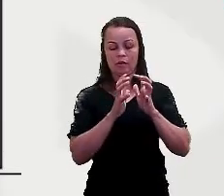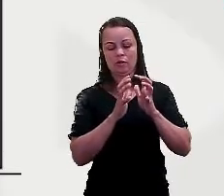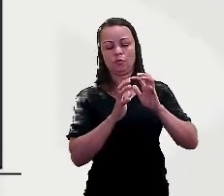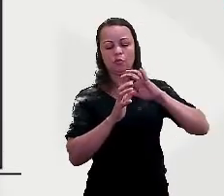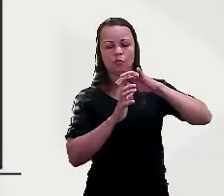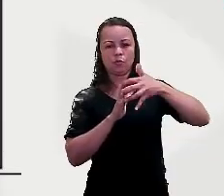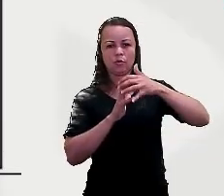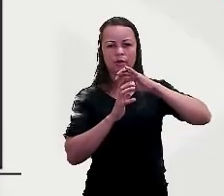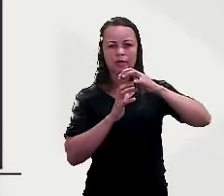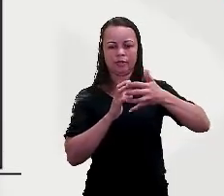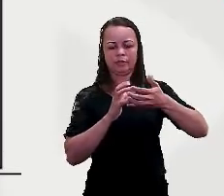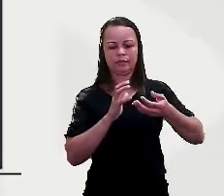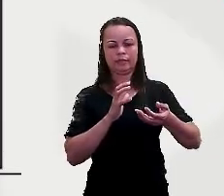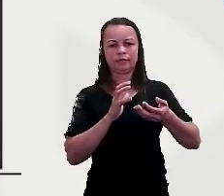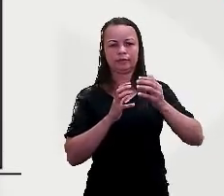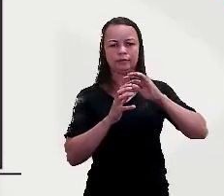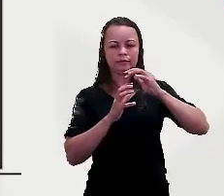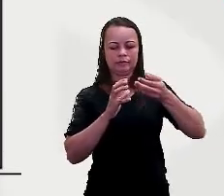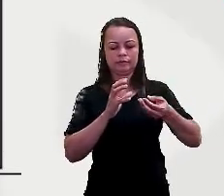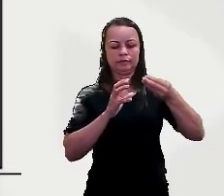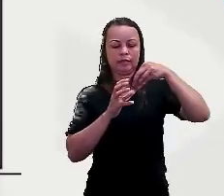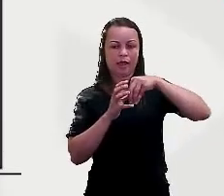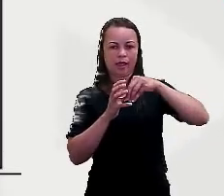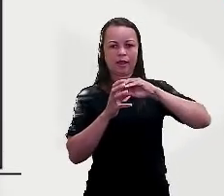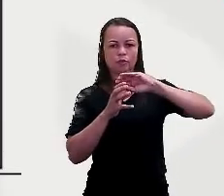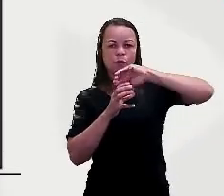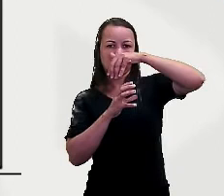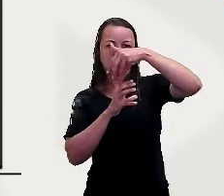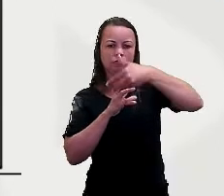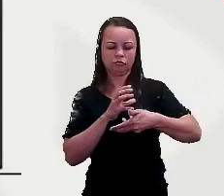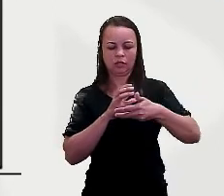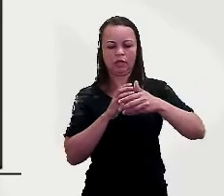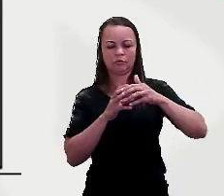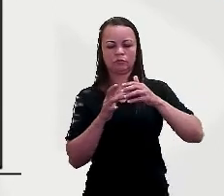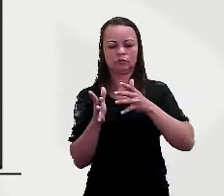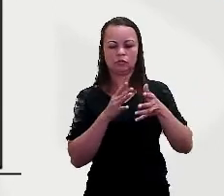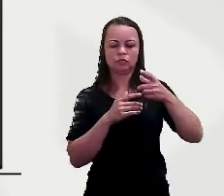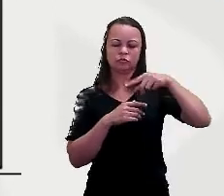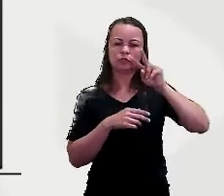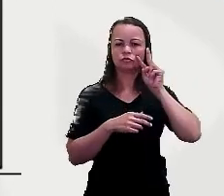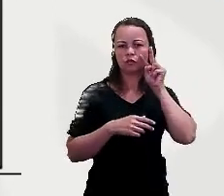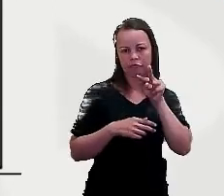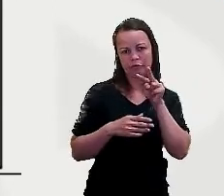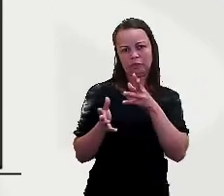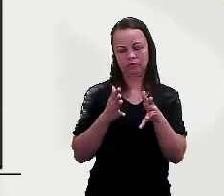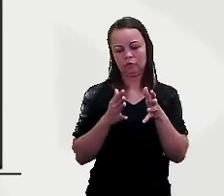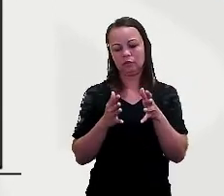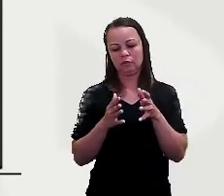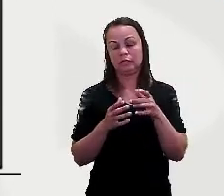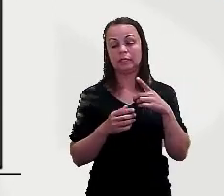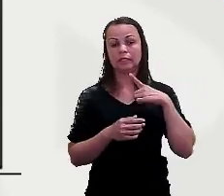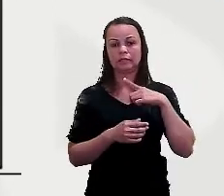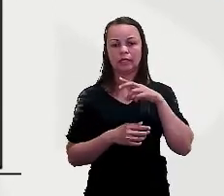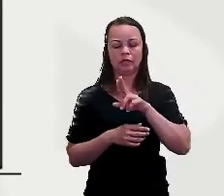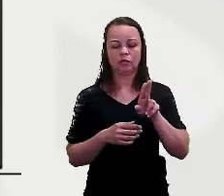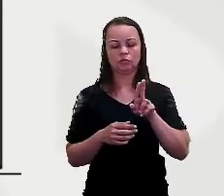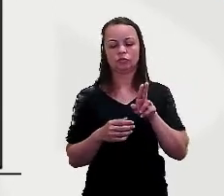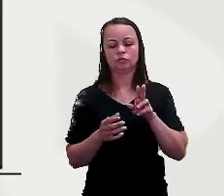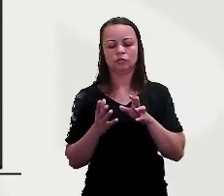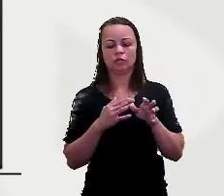interno para onde? Para o meio externo. Como vocês estão vendo ali, no caso, que são chamados dos